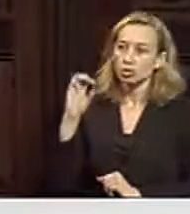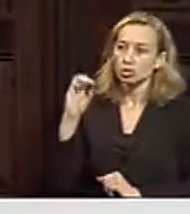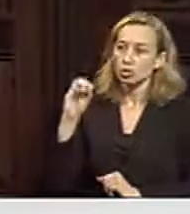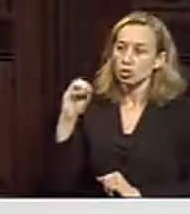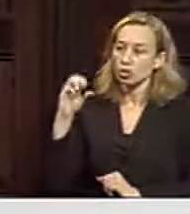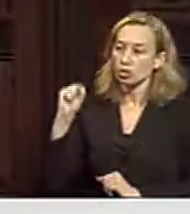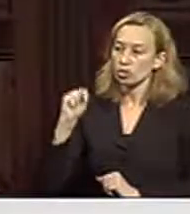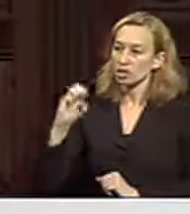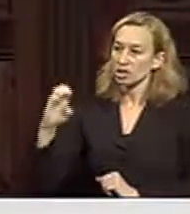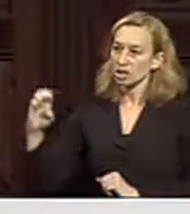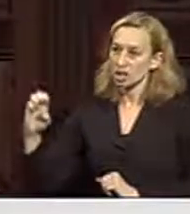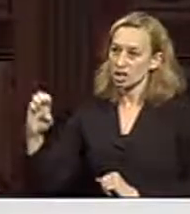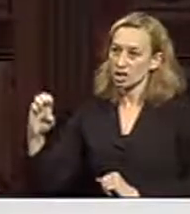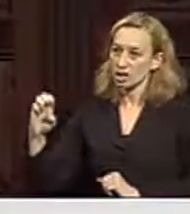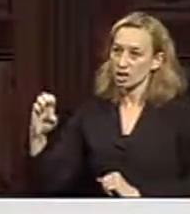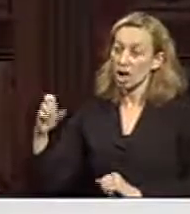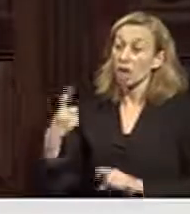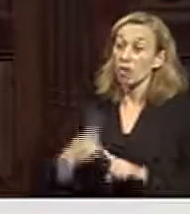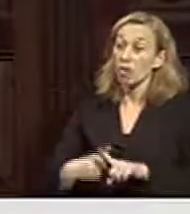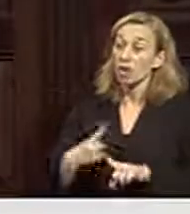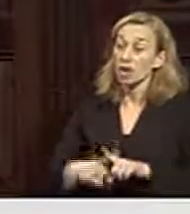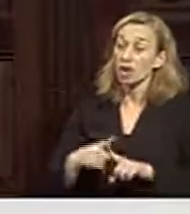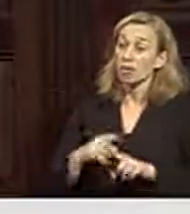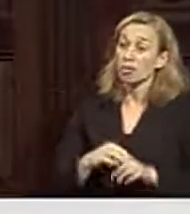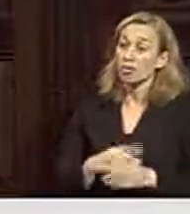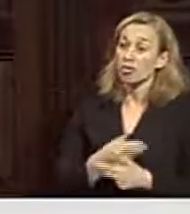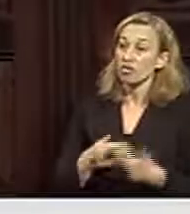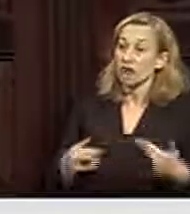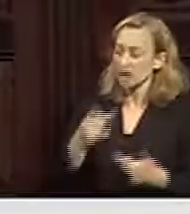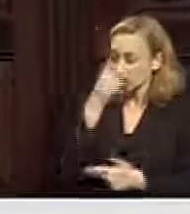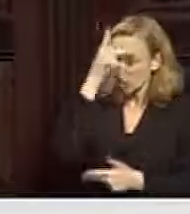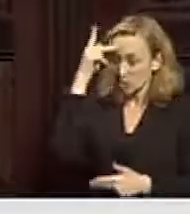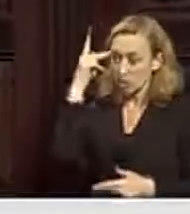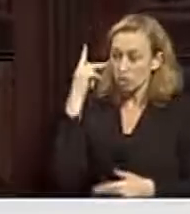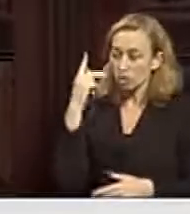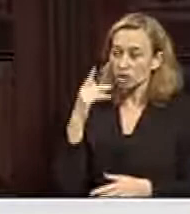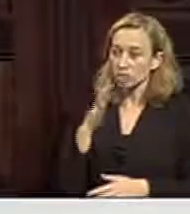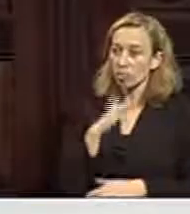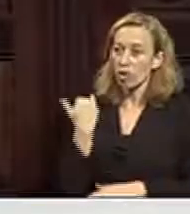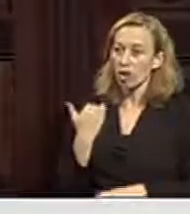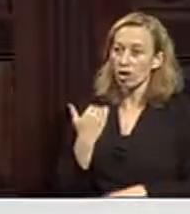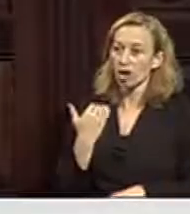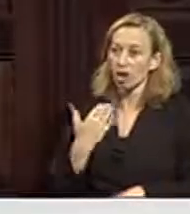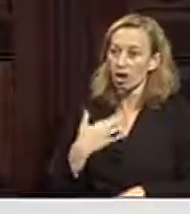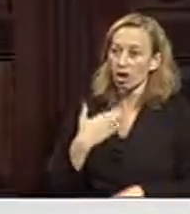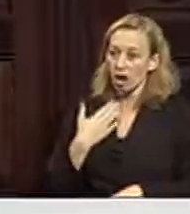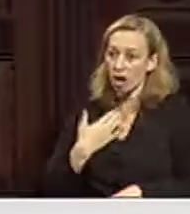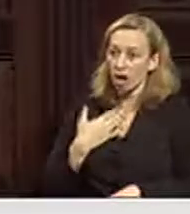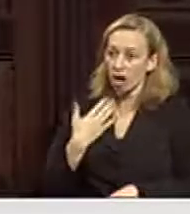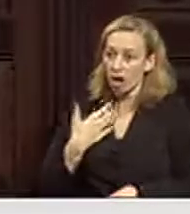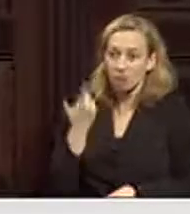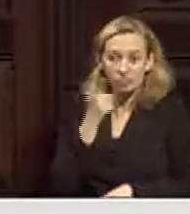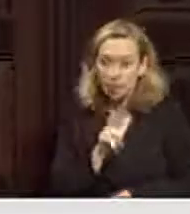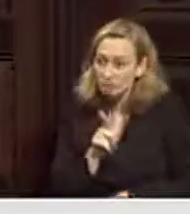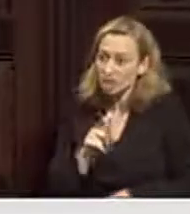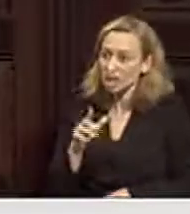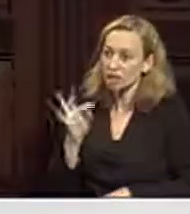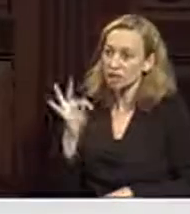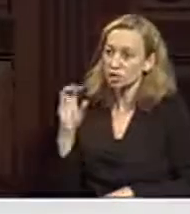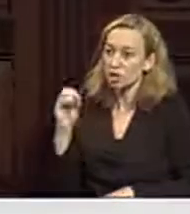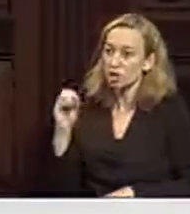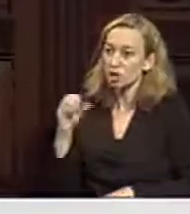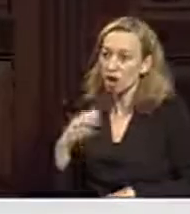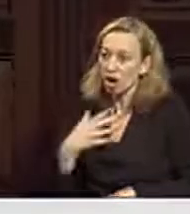afogados no próprio muco, porque não conseguem tossir. E esses equipamentos,